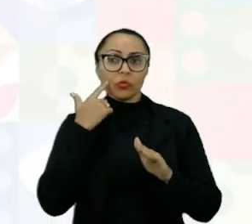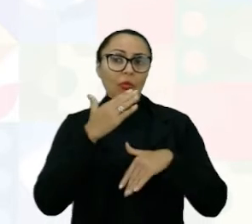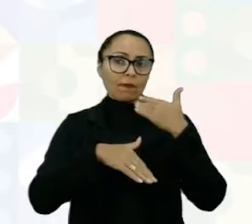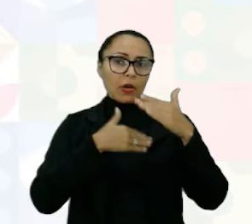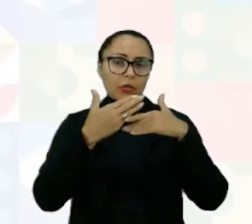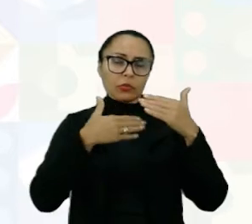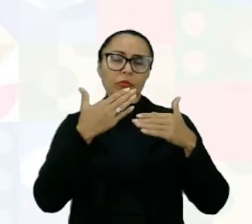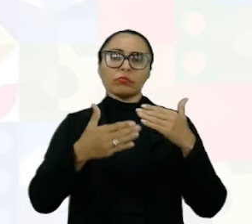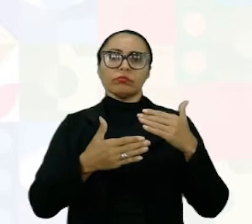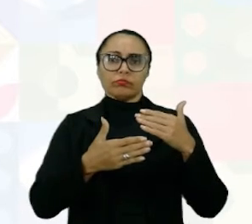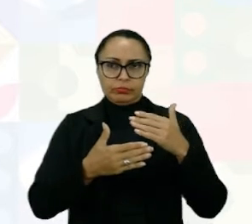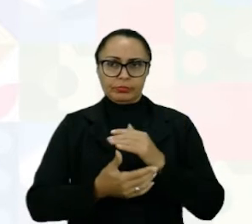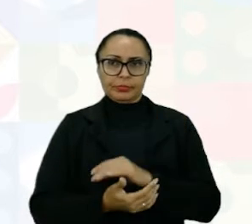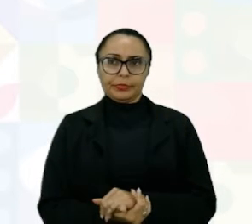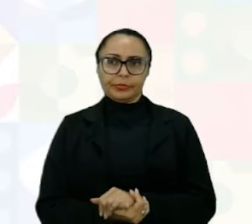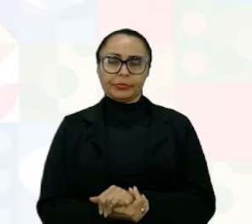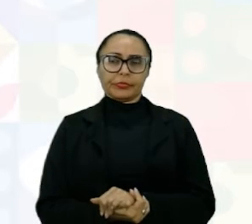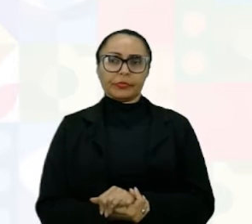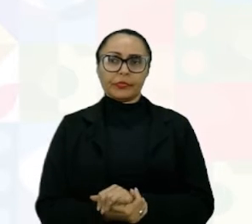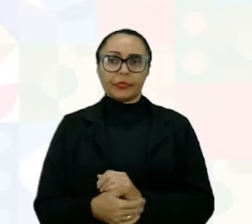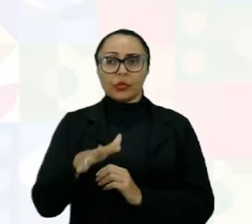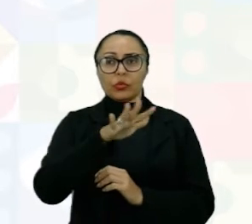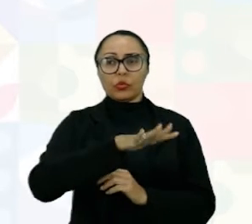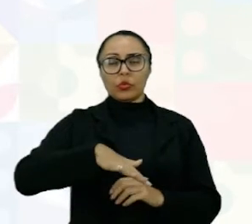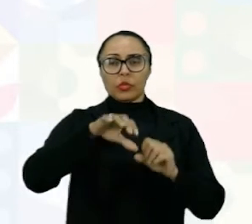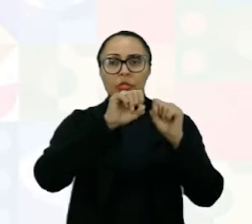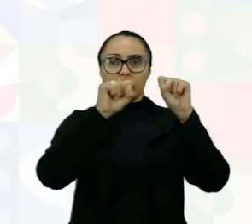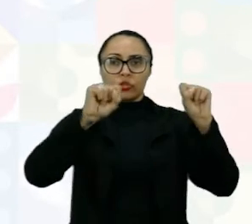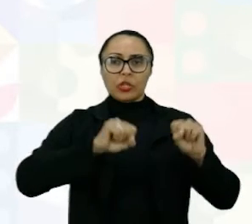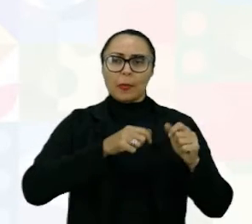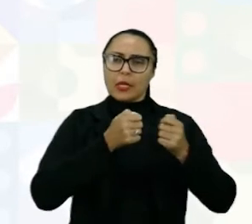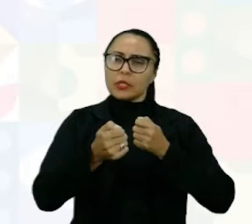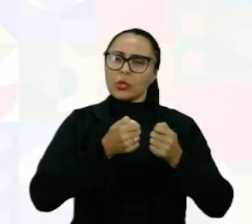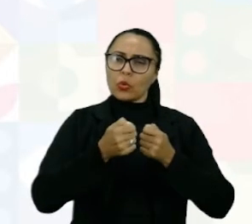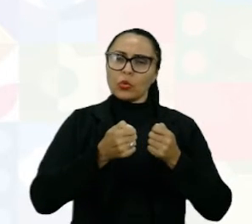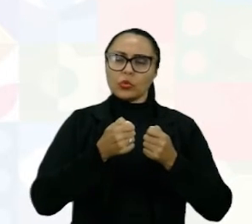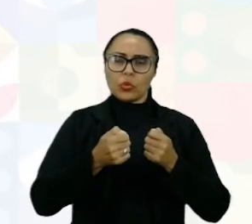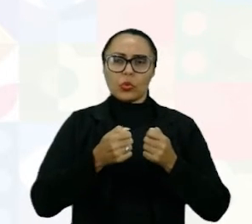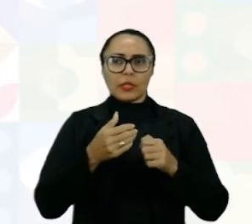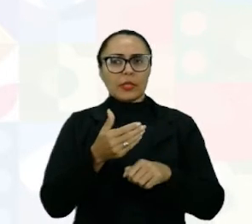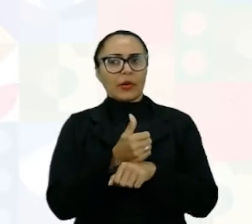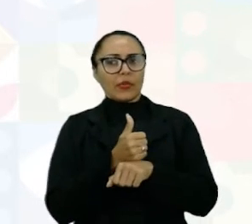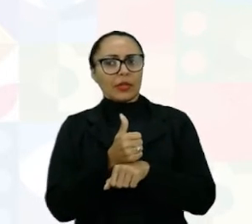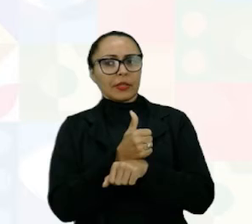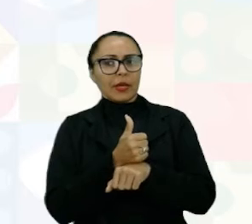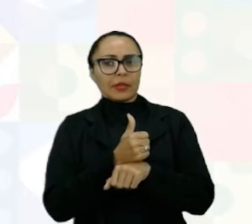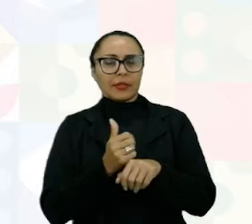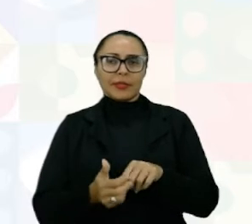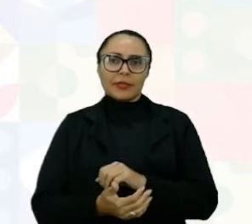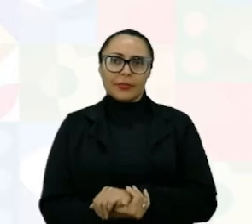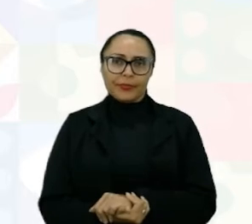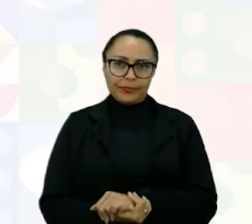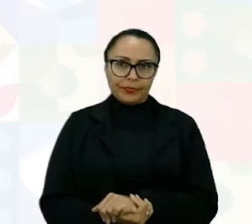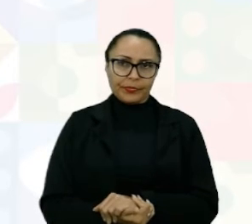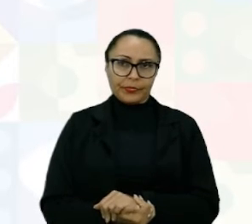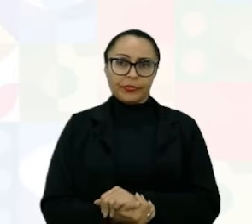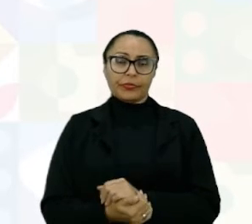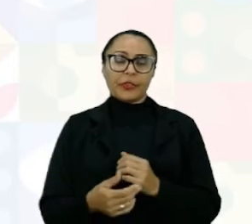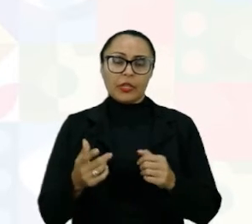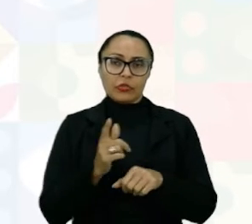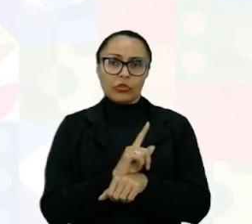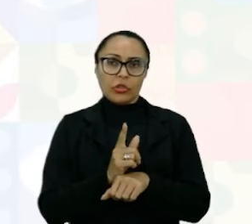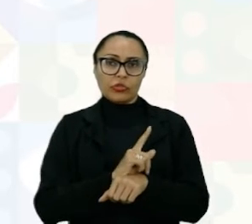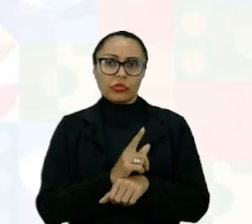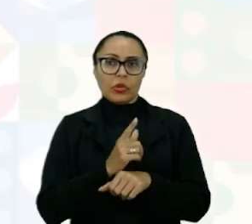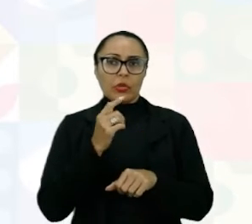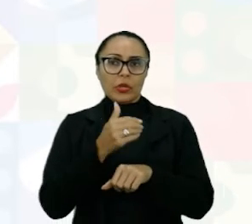né, nos sistemas de controle da qualidade. É a gestão da qualidade total,